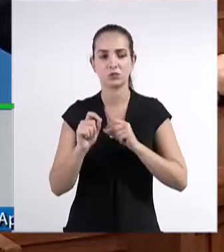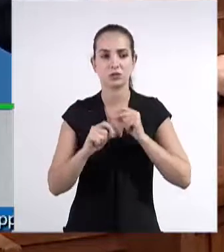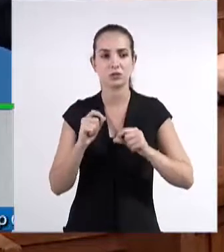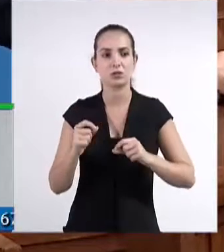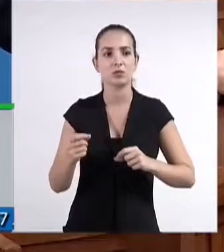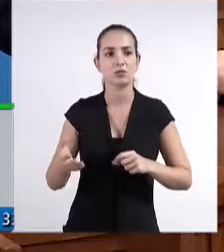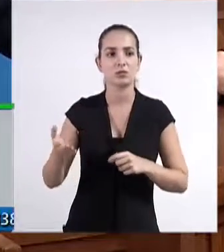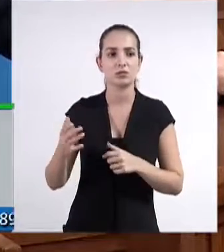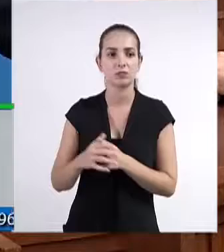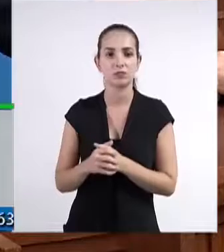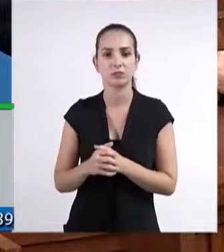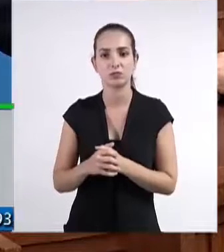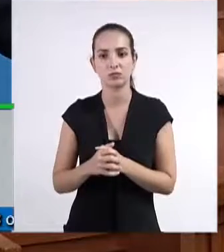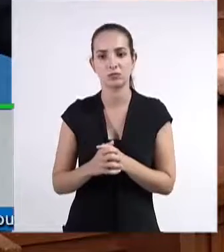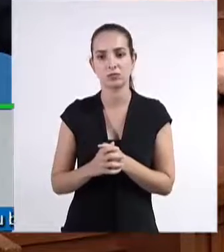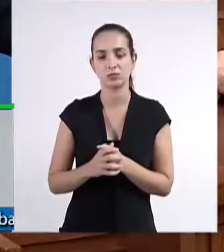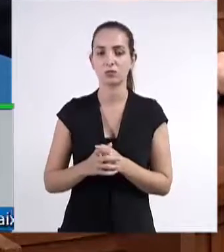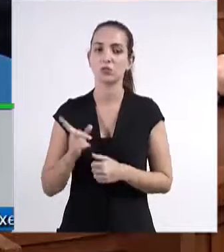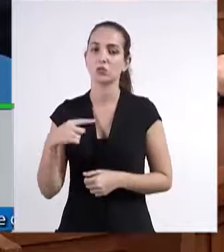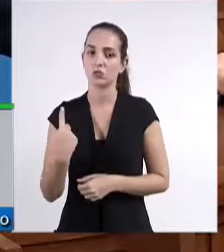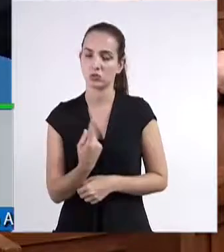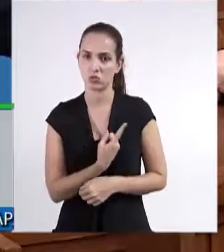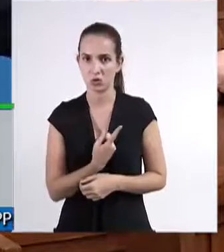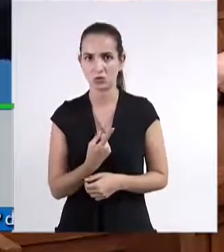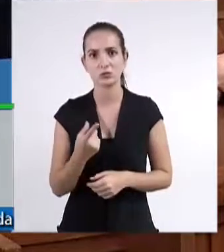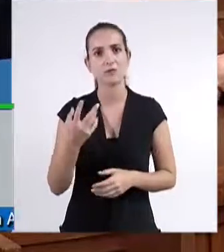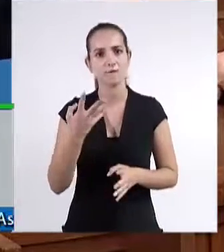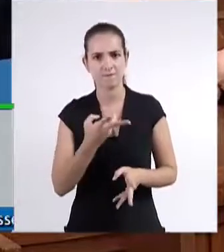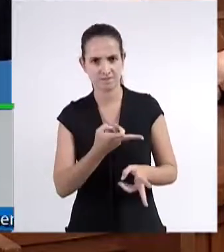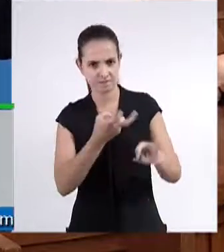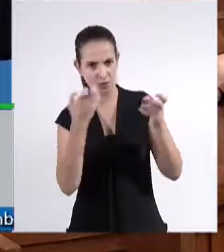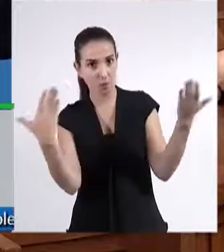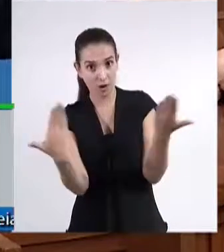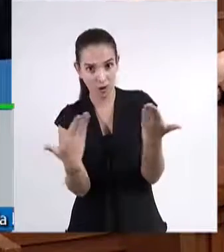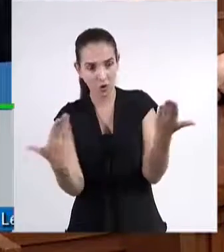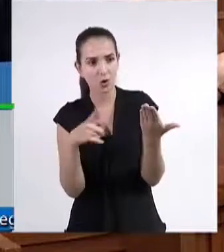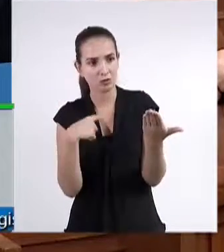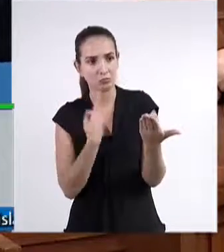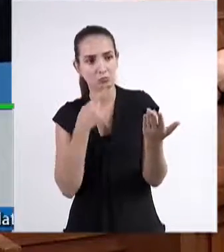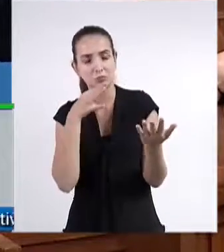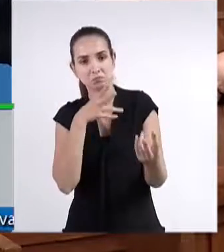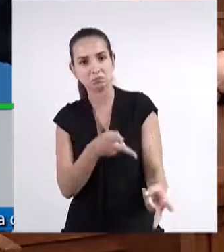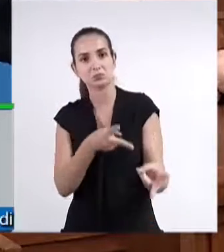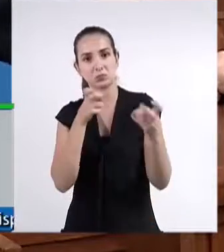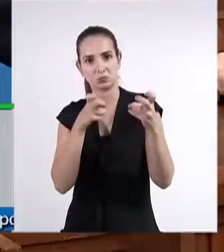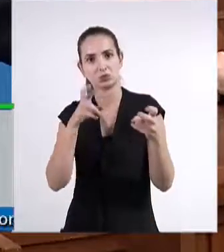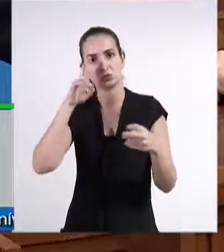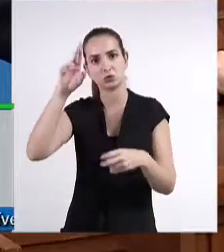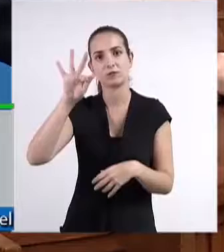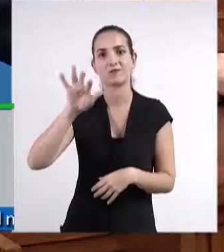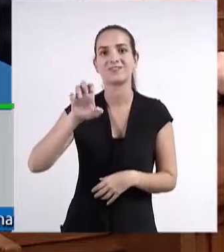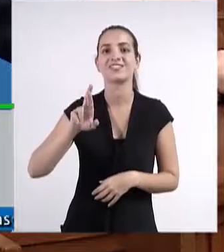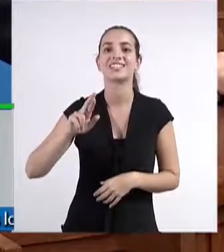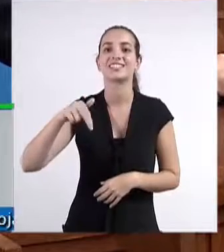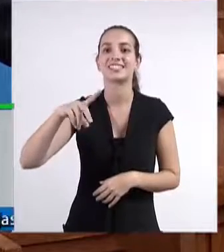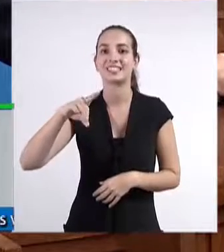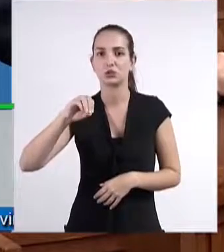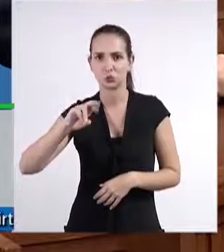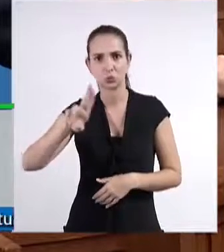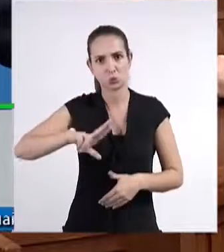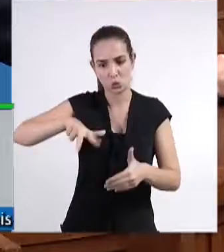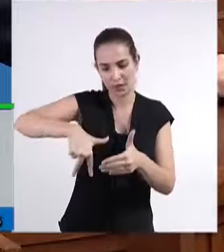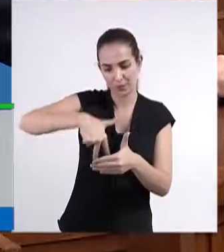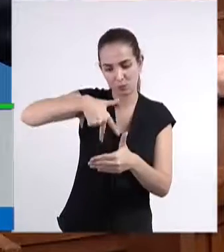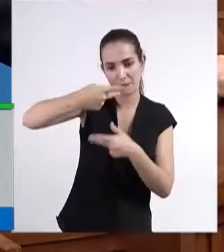da apresentação que nós acabamos de ter aqui do Fernando, que é coordenador